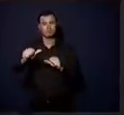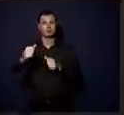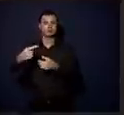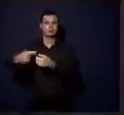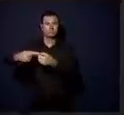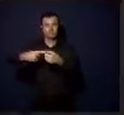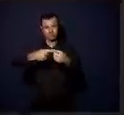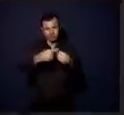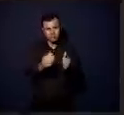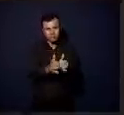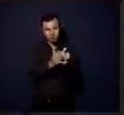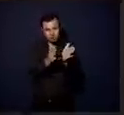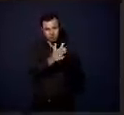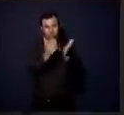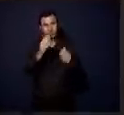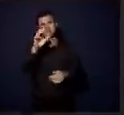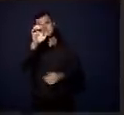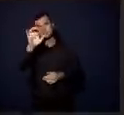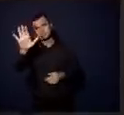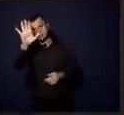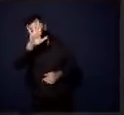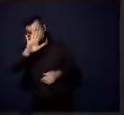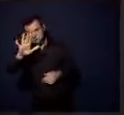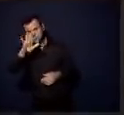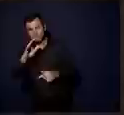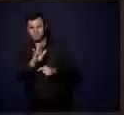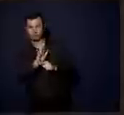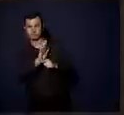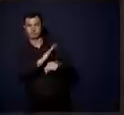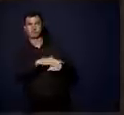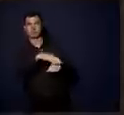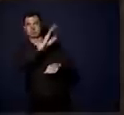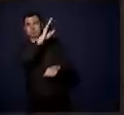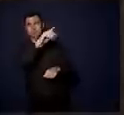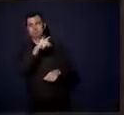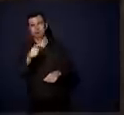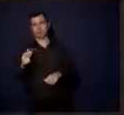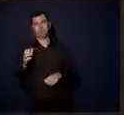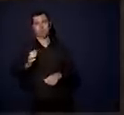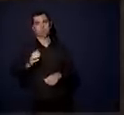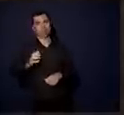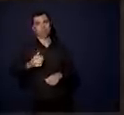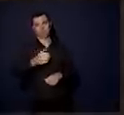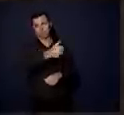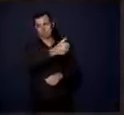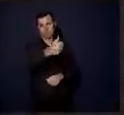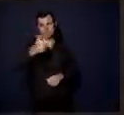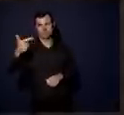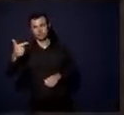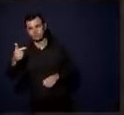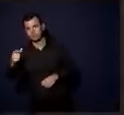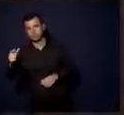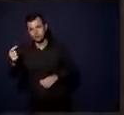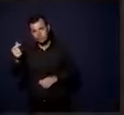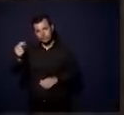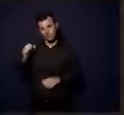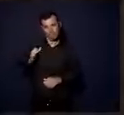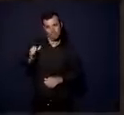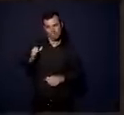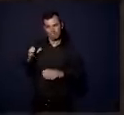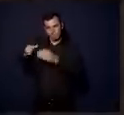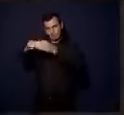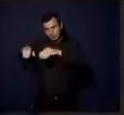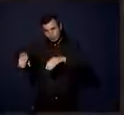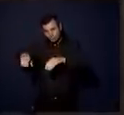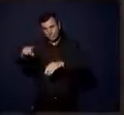mais pobres seja estados sejam municípios são mais beneficiados do que os mais ricos significa que os mais ricos vão ser prejudicados não eles